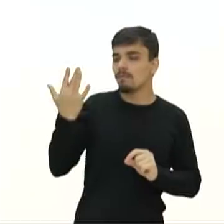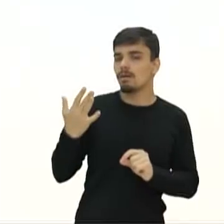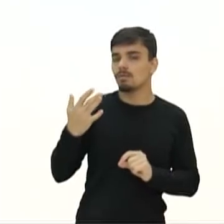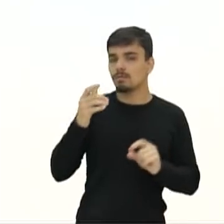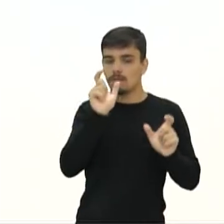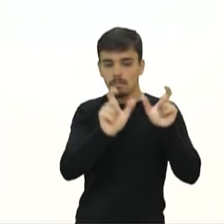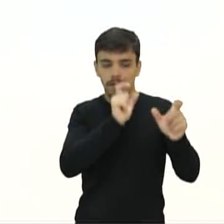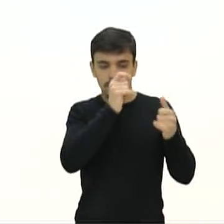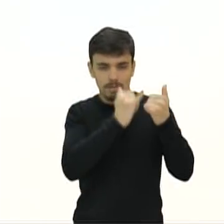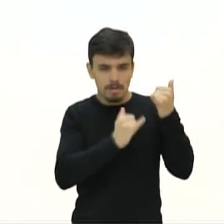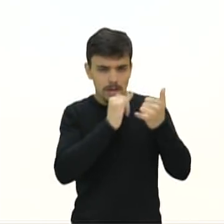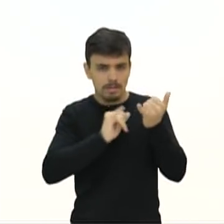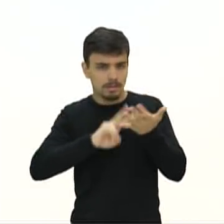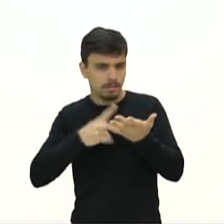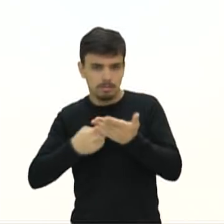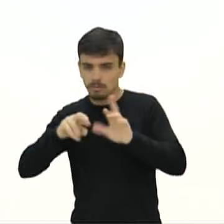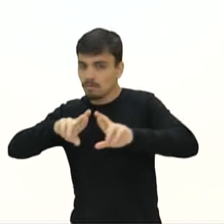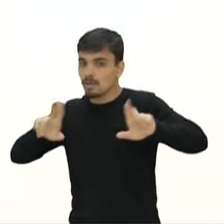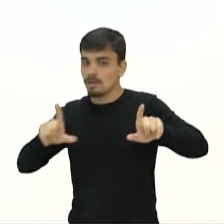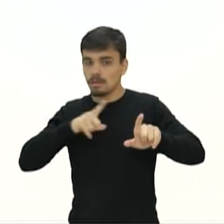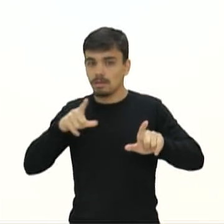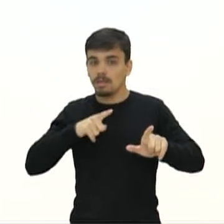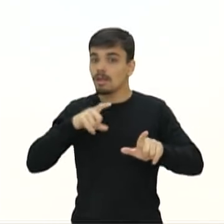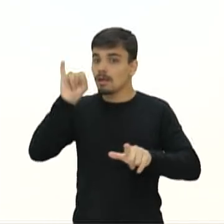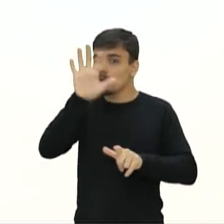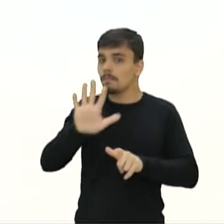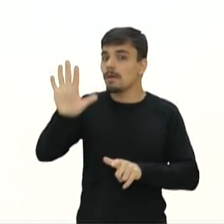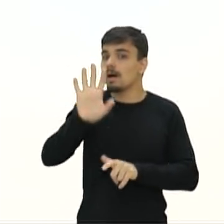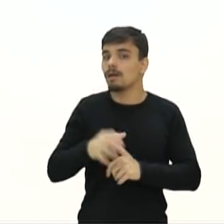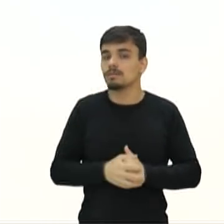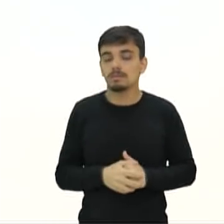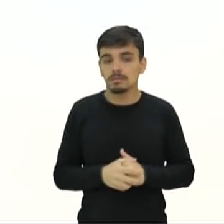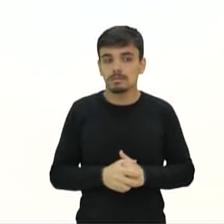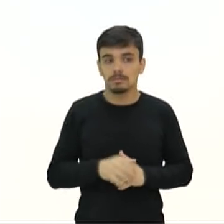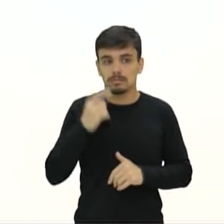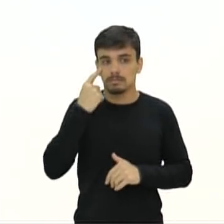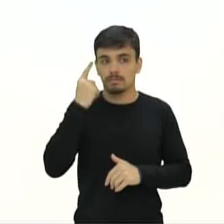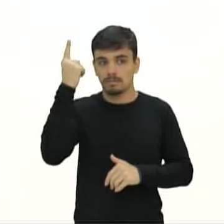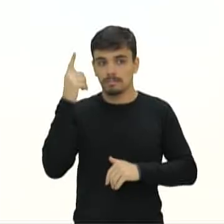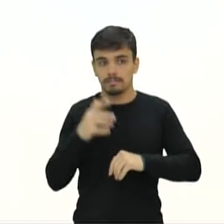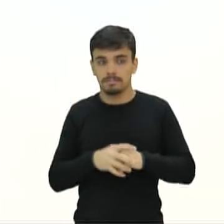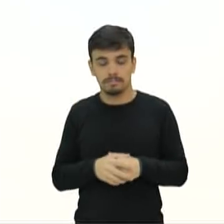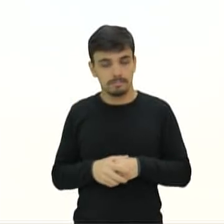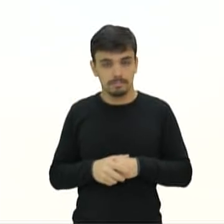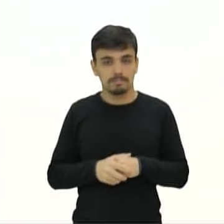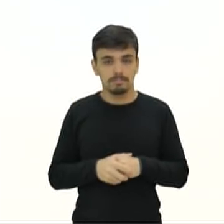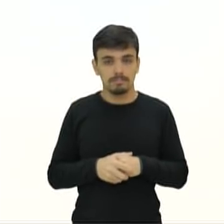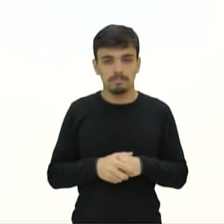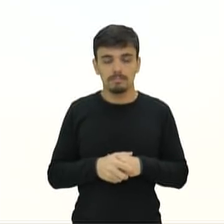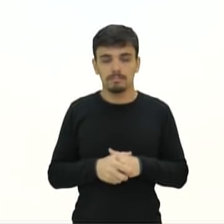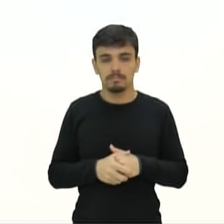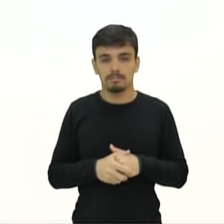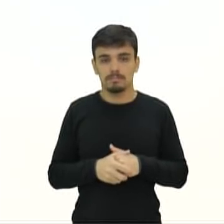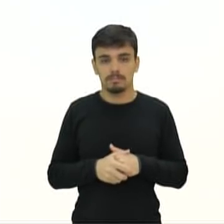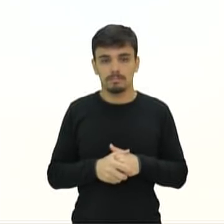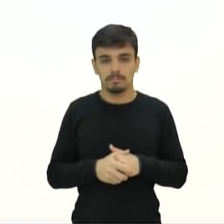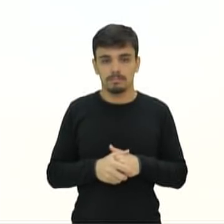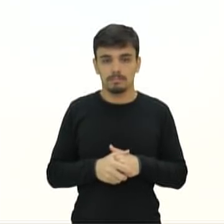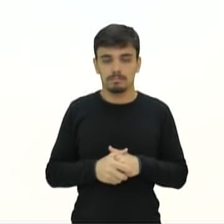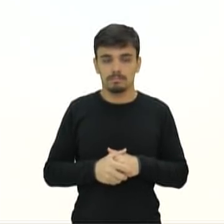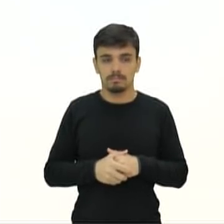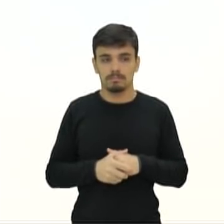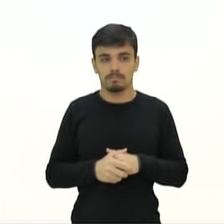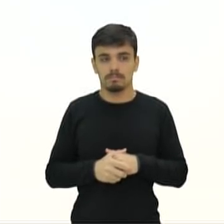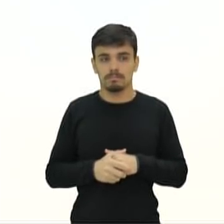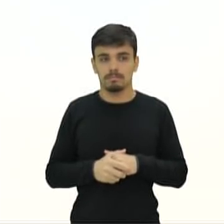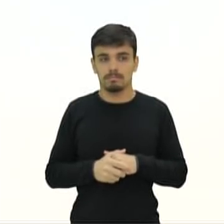cognato encontrado na tirinha? Então, olha ali, ó. I can think of anything interesting to talk about.